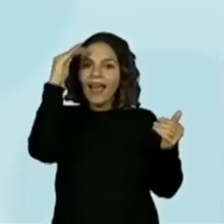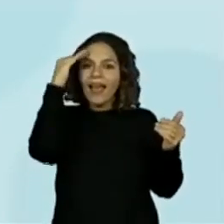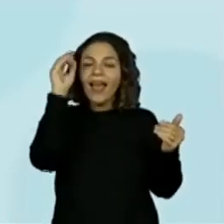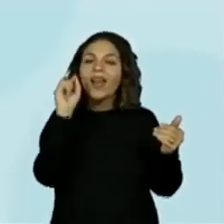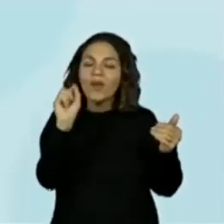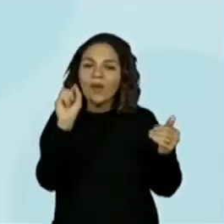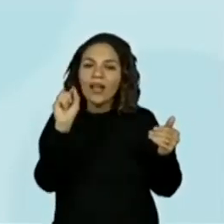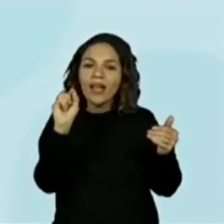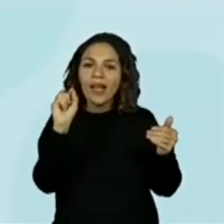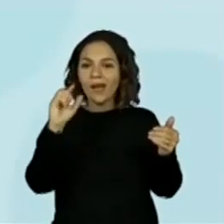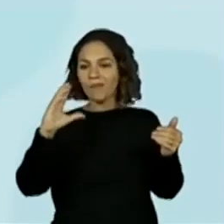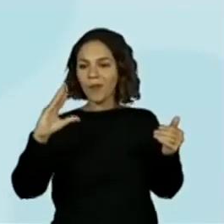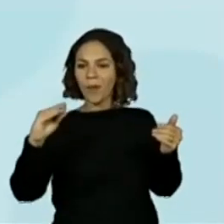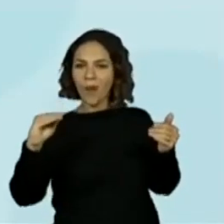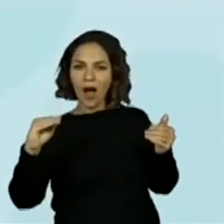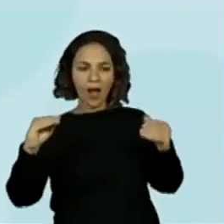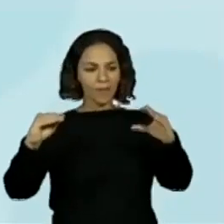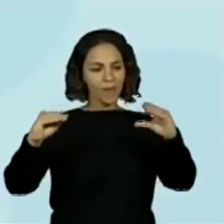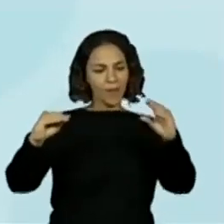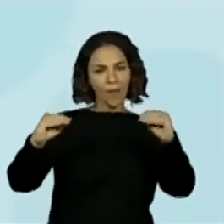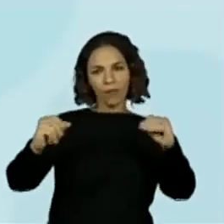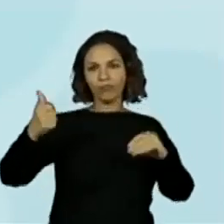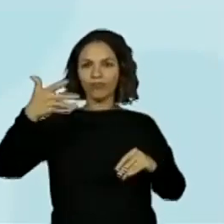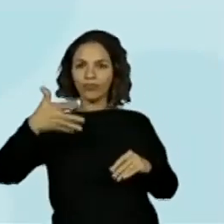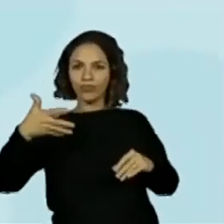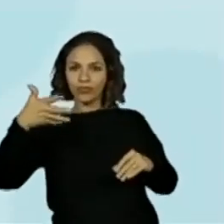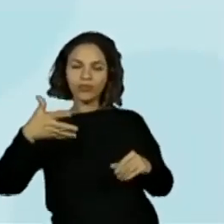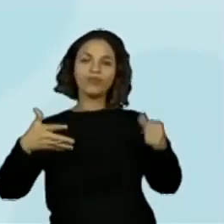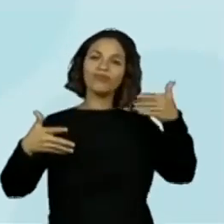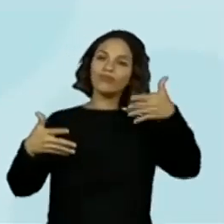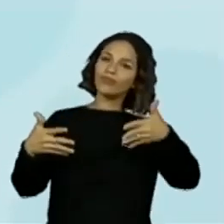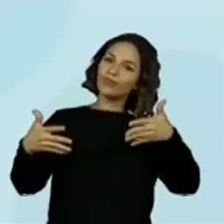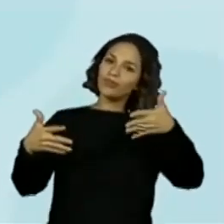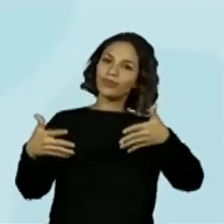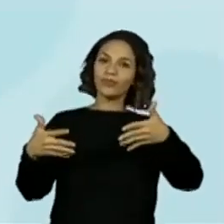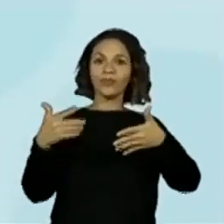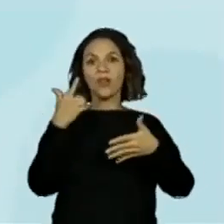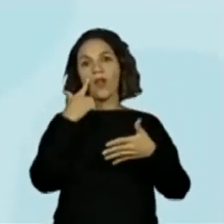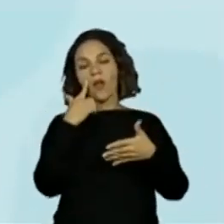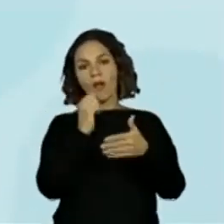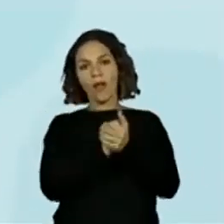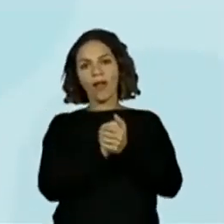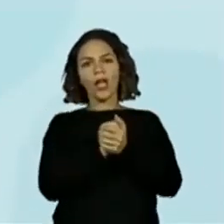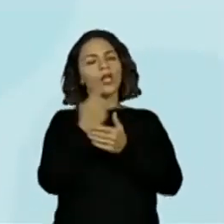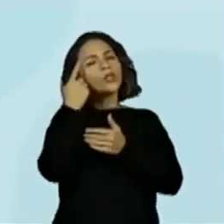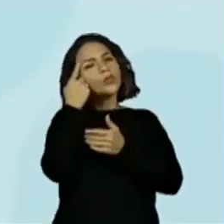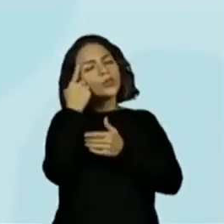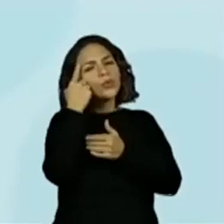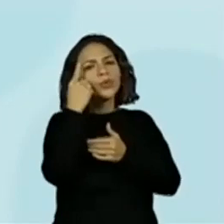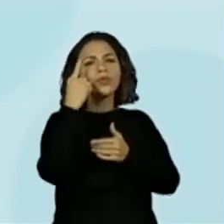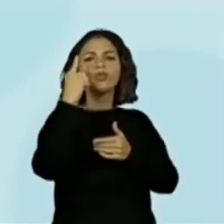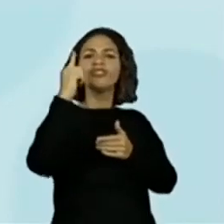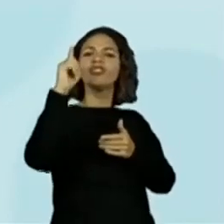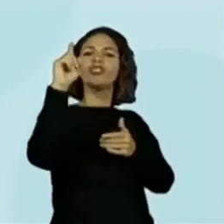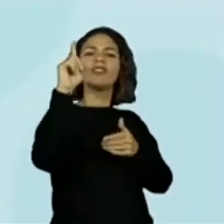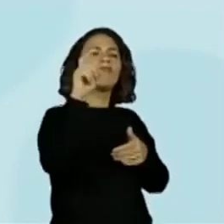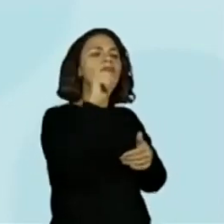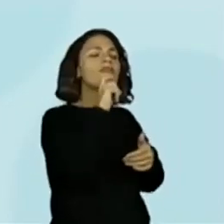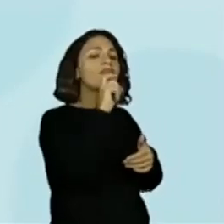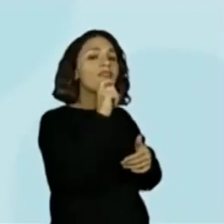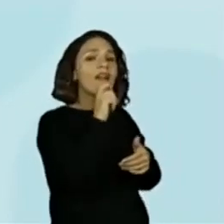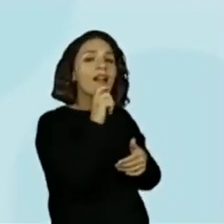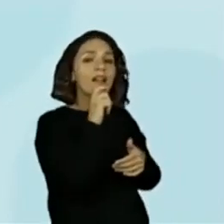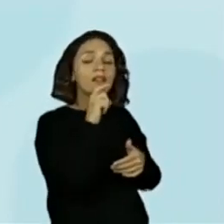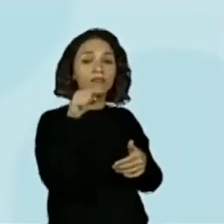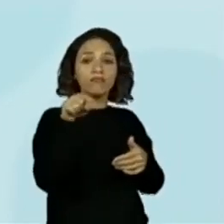estão conversando nessa fala aqui? Olha só. Num belo dia de inverno, as formigas